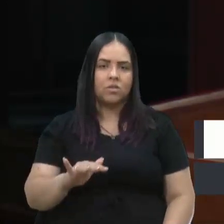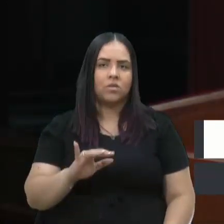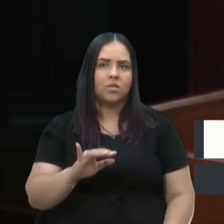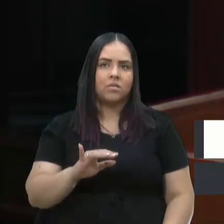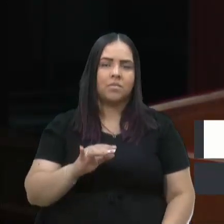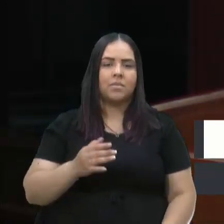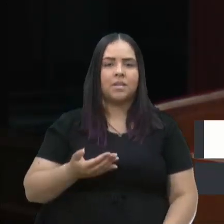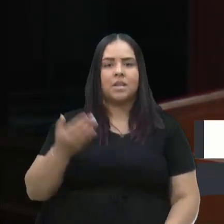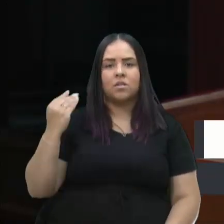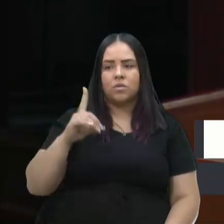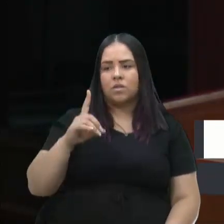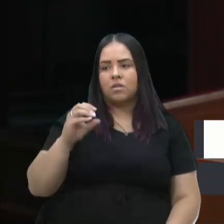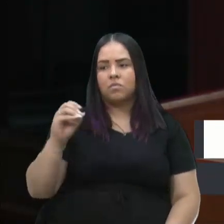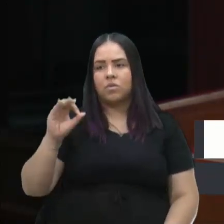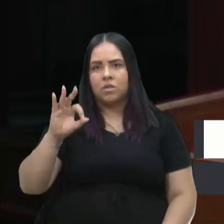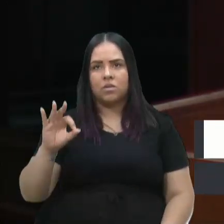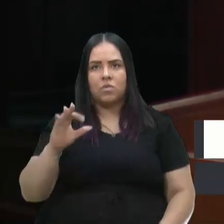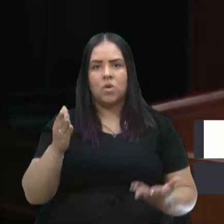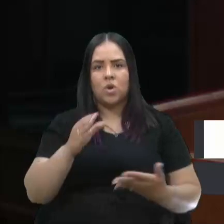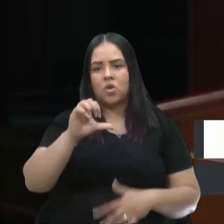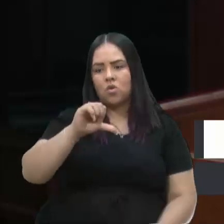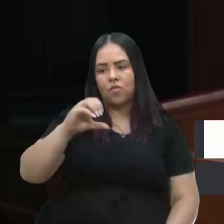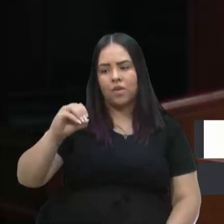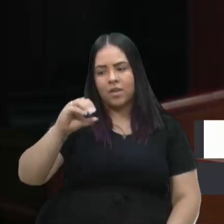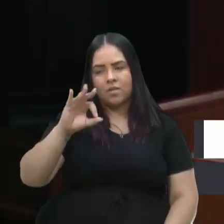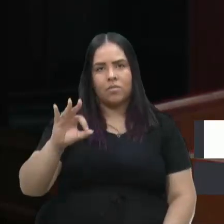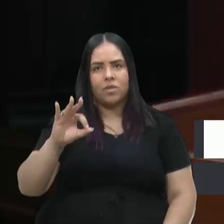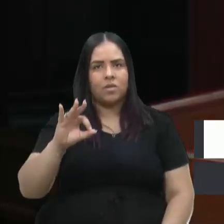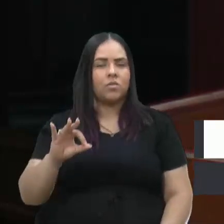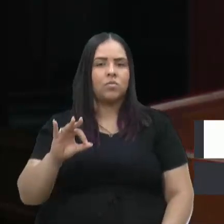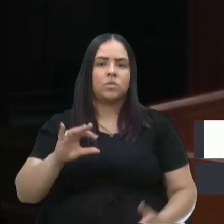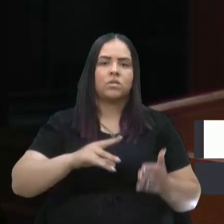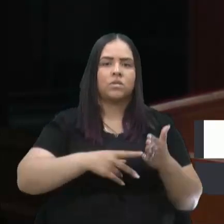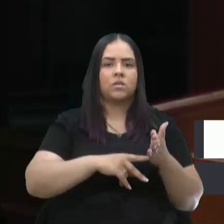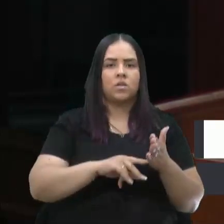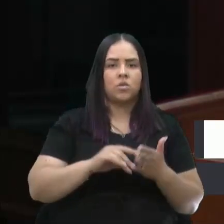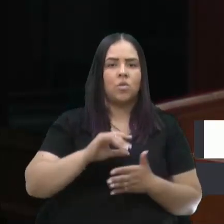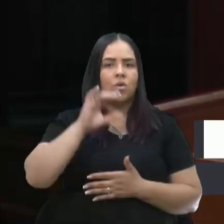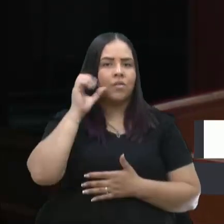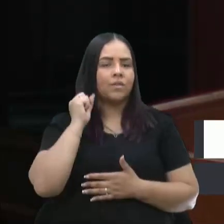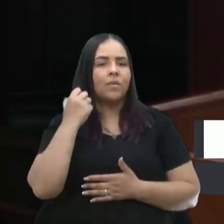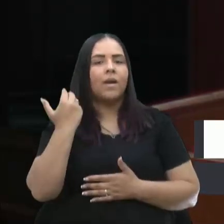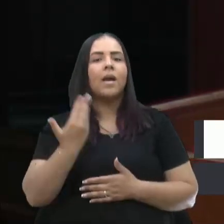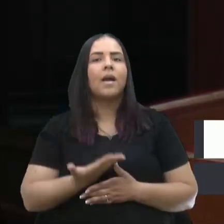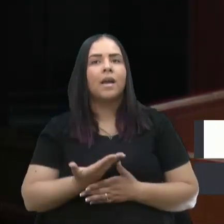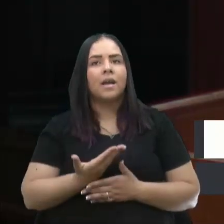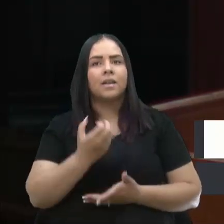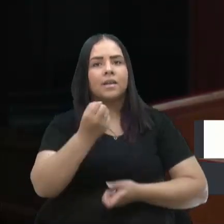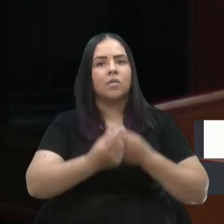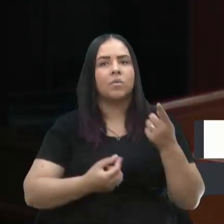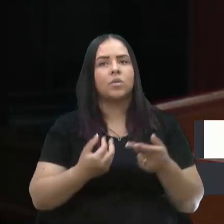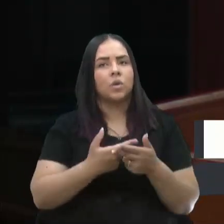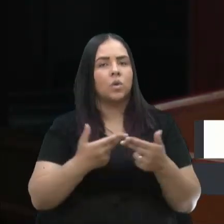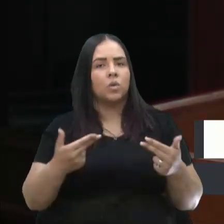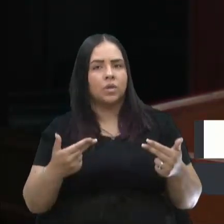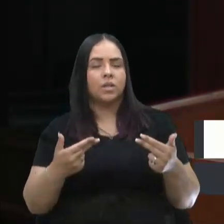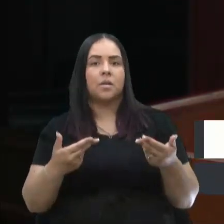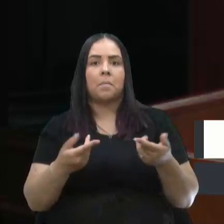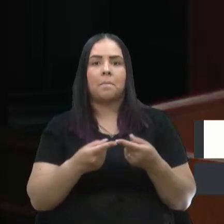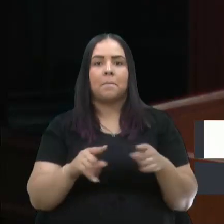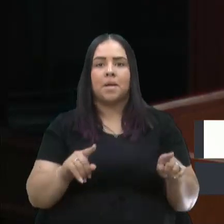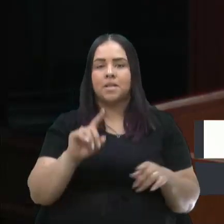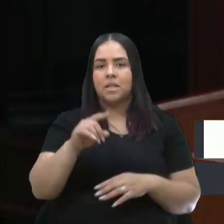era 100%, passou a 90%. Então, o sindicato foi ouvido, foi atendido em algumas situações. Agora,